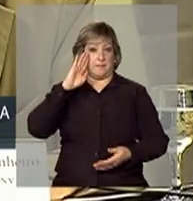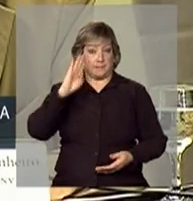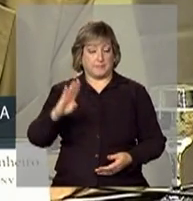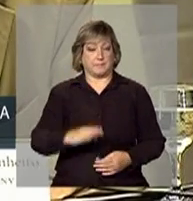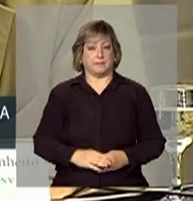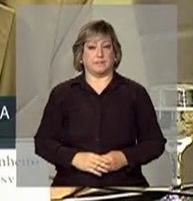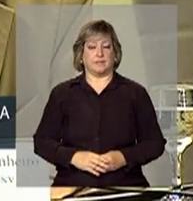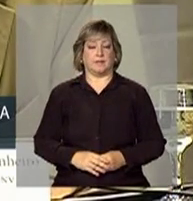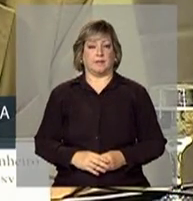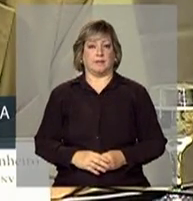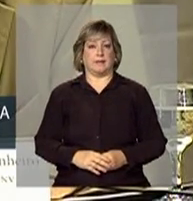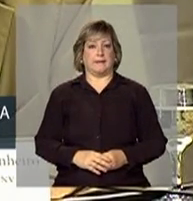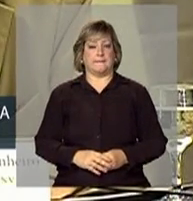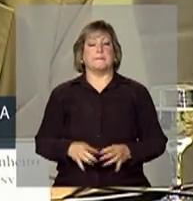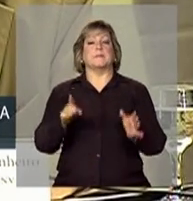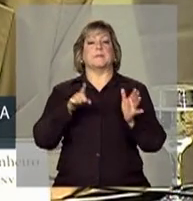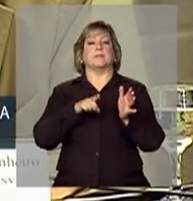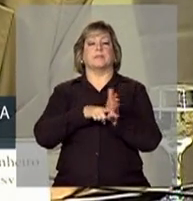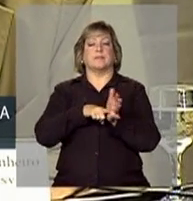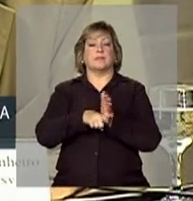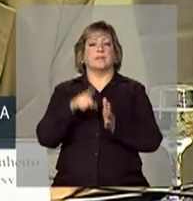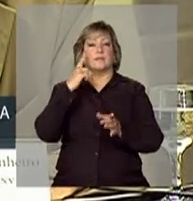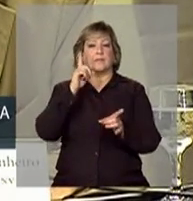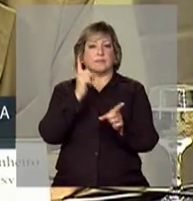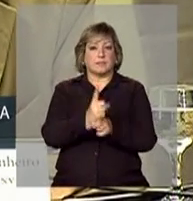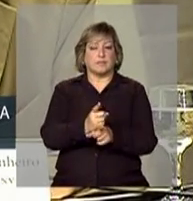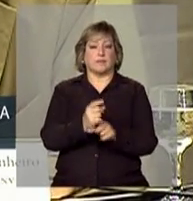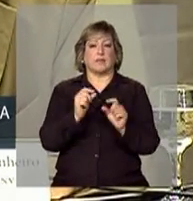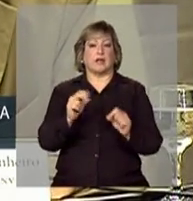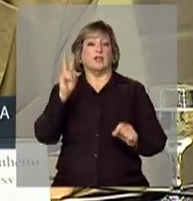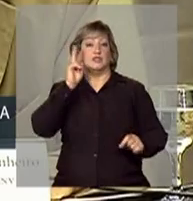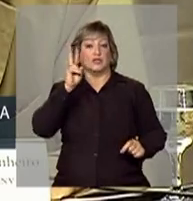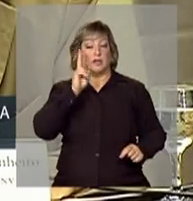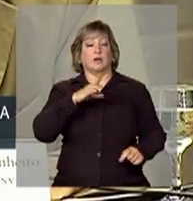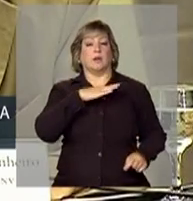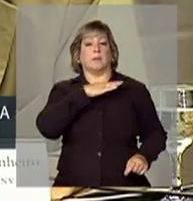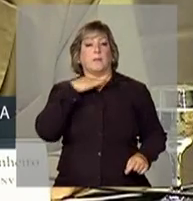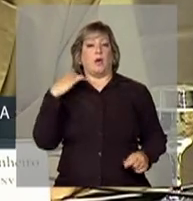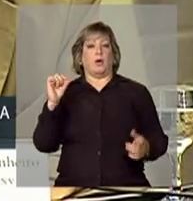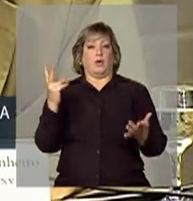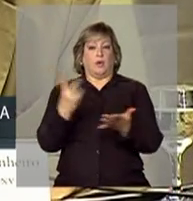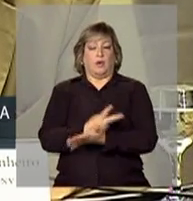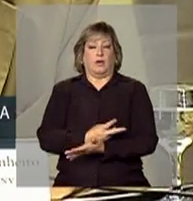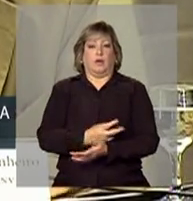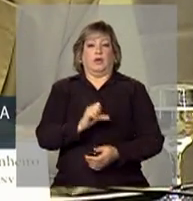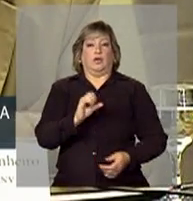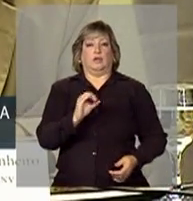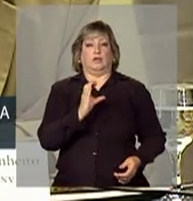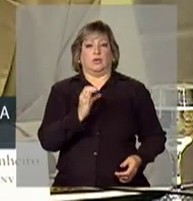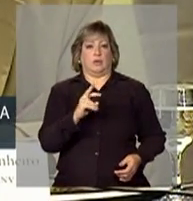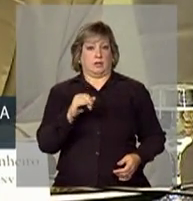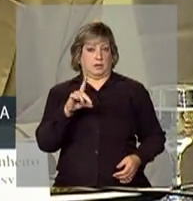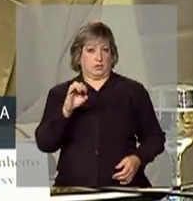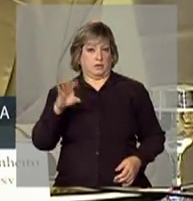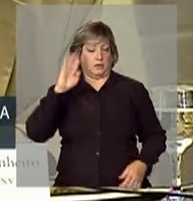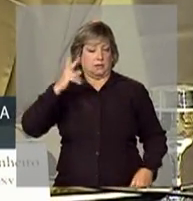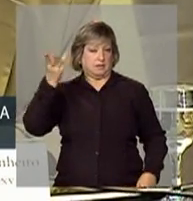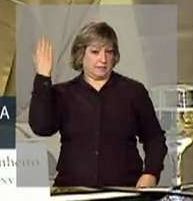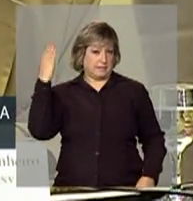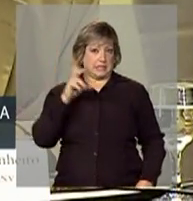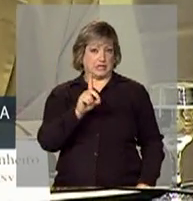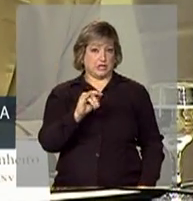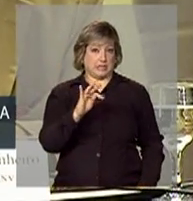prioritárias da comissão. O levantamento das informações relacionadas a mortes, desaparecimentos ocorridos durante a ditadura militar. Nunca